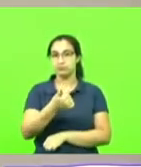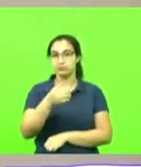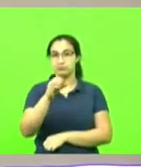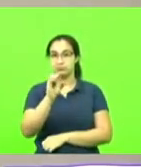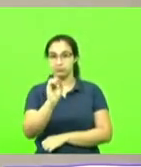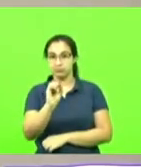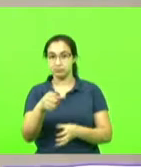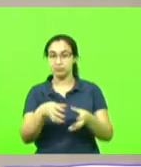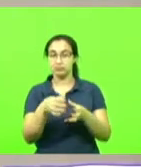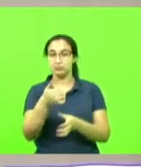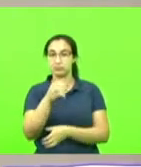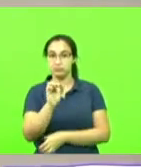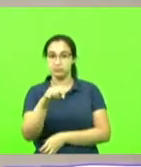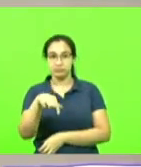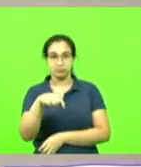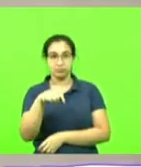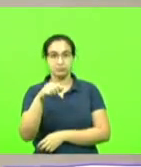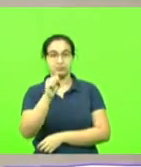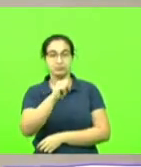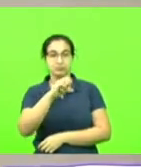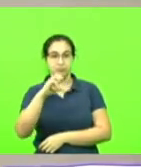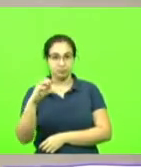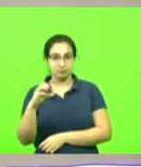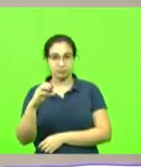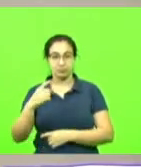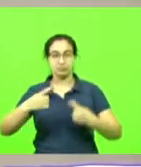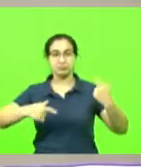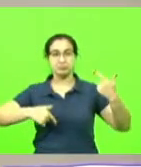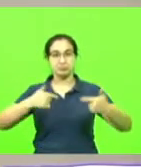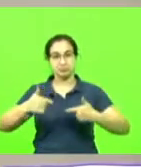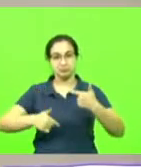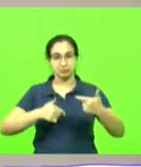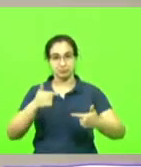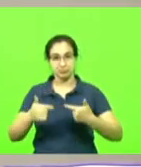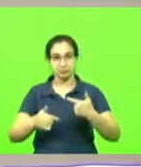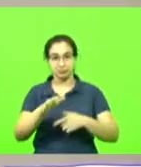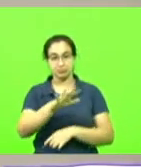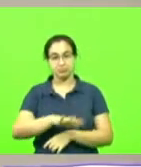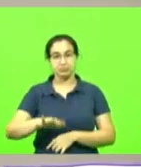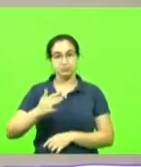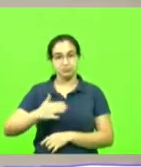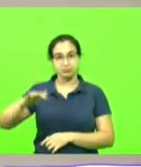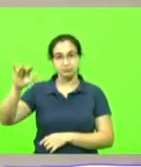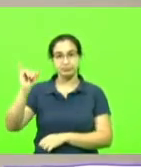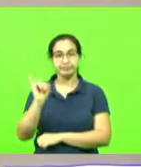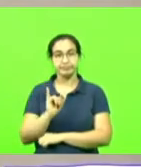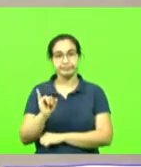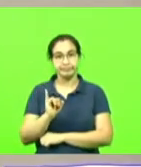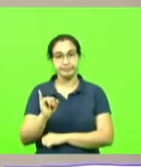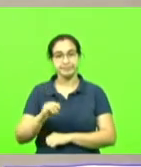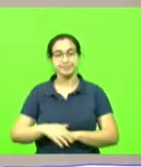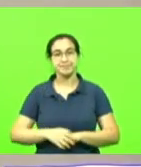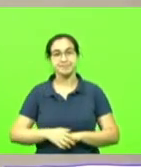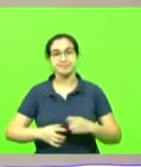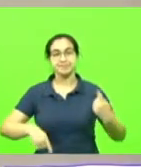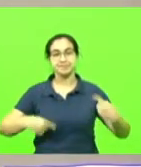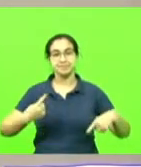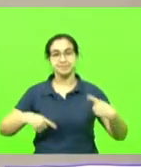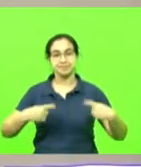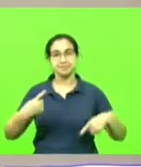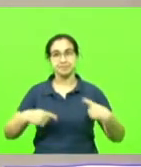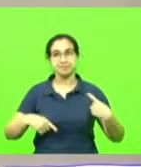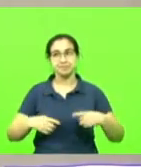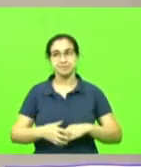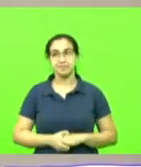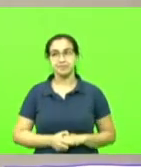Militar de Santa Catarina pelos trabalhos prestados na região do Vale de Itajaí. Em discussão. Senhor presidente,